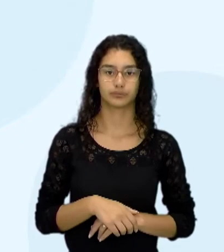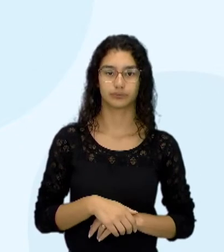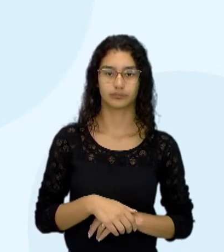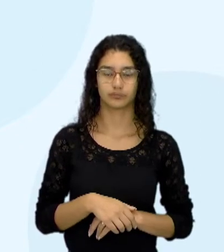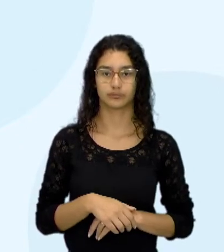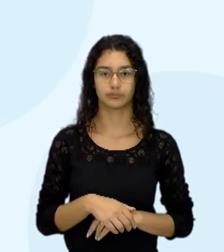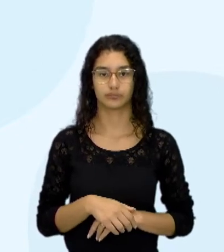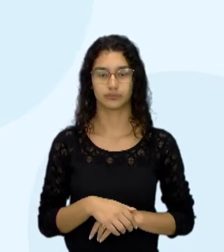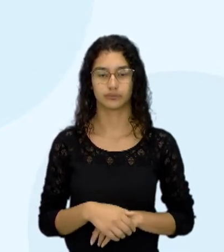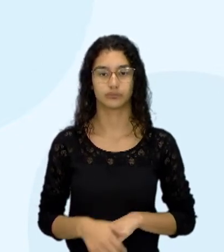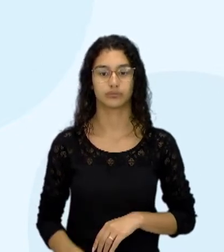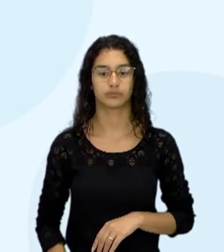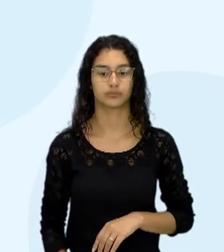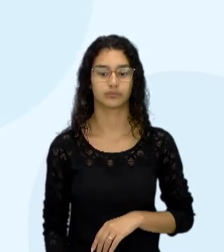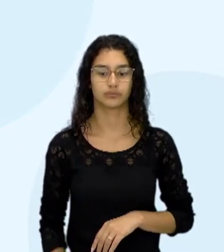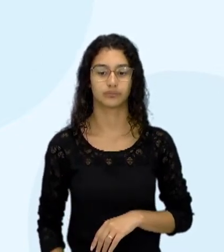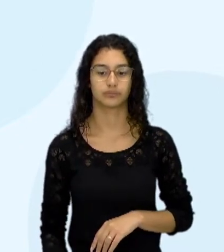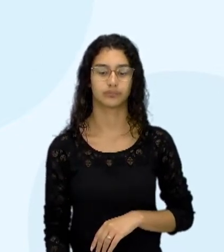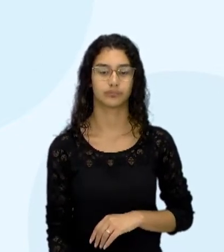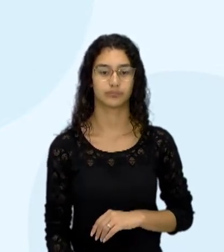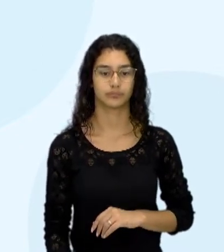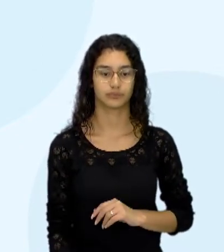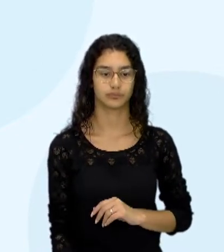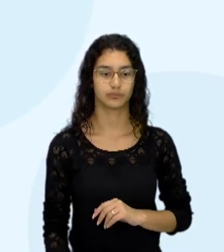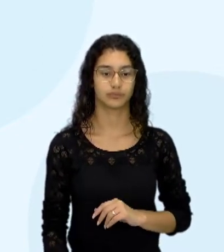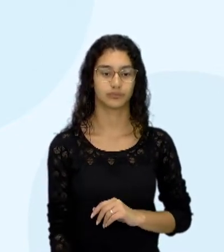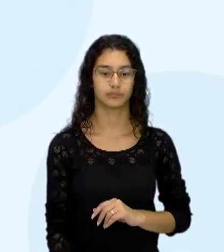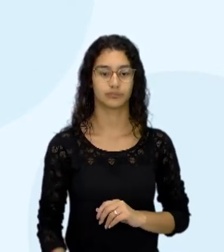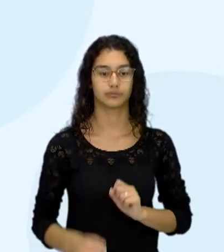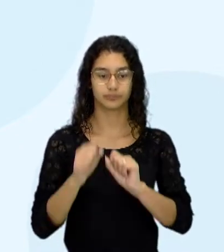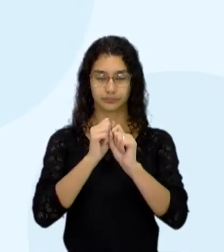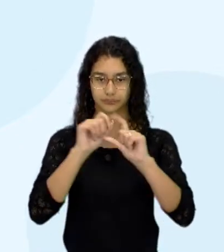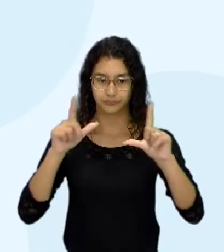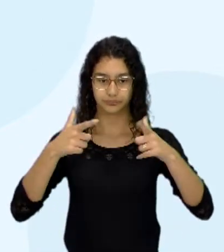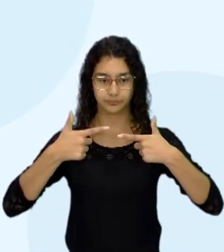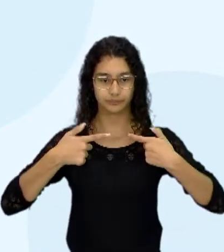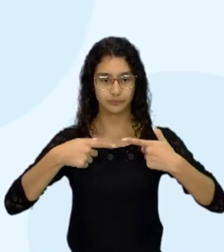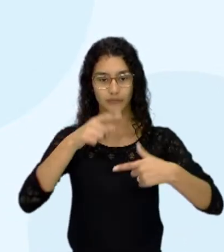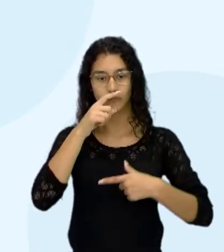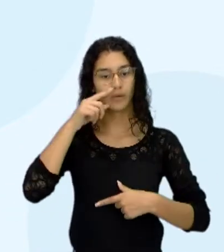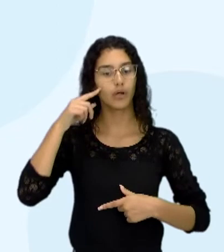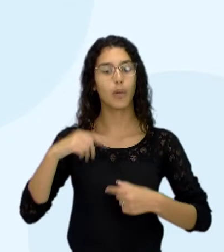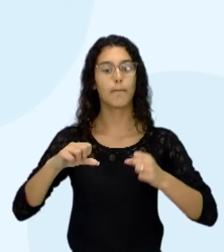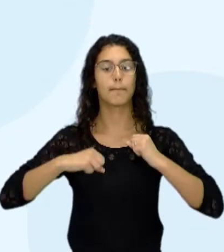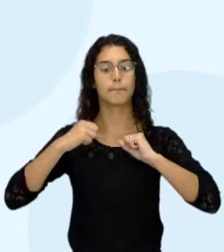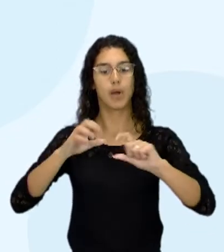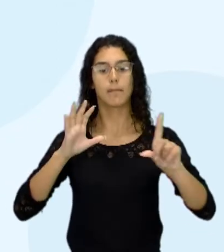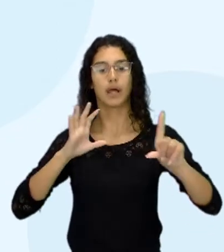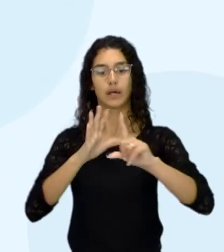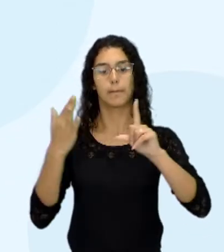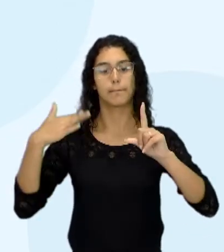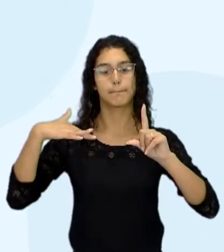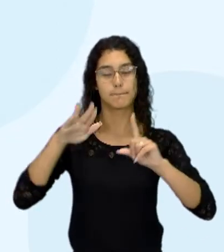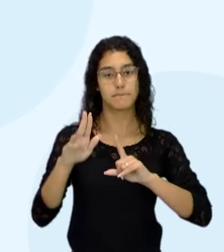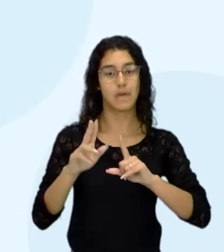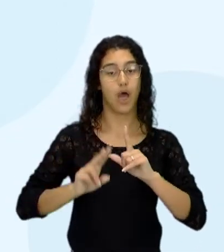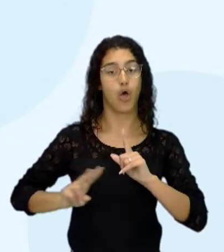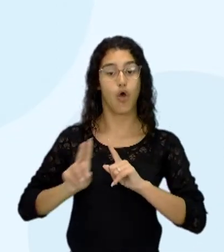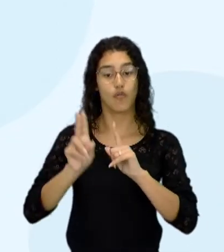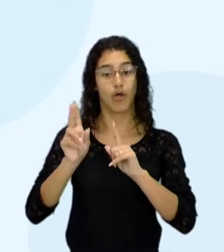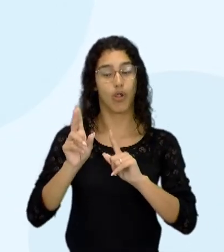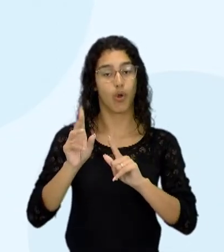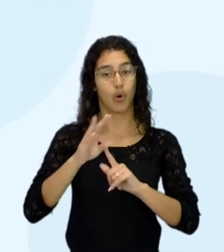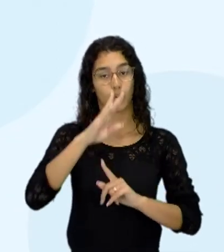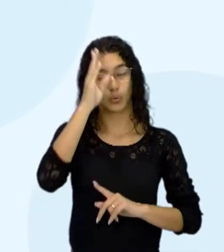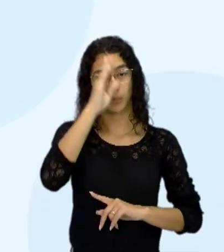do mudança climática, né? Então, ó, a manchete da entrevista: guerra da Ucrânia pode impactar ainda mais o valor dos fretes no